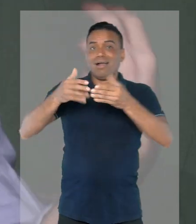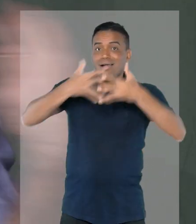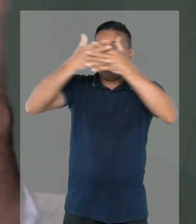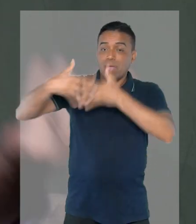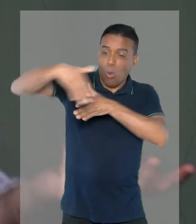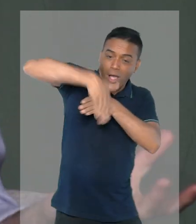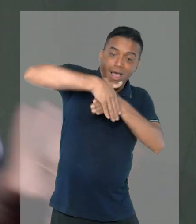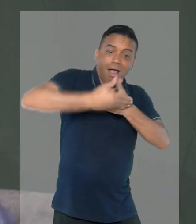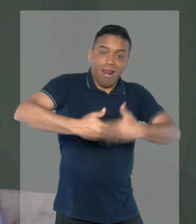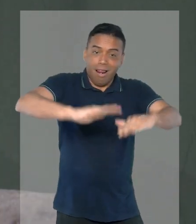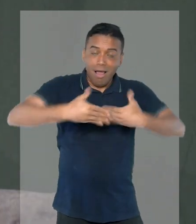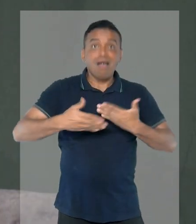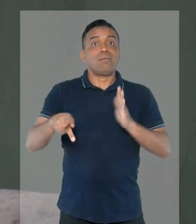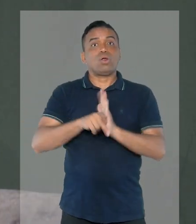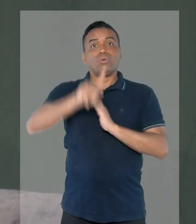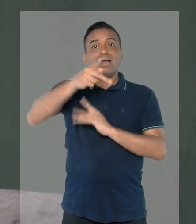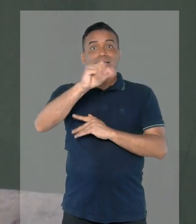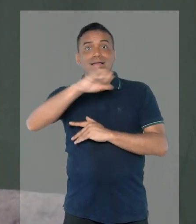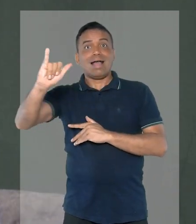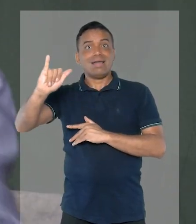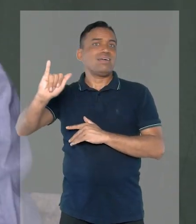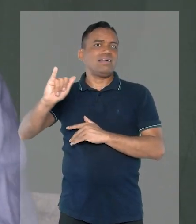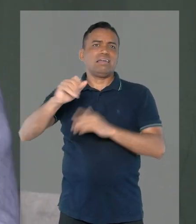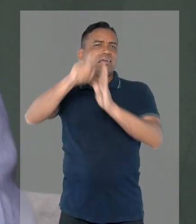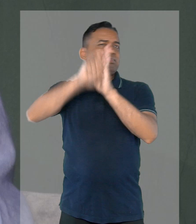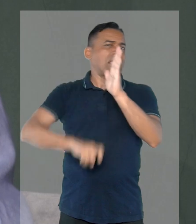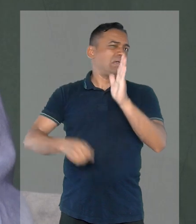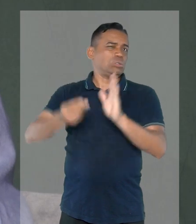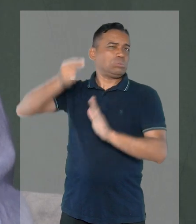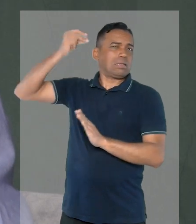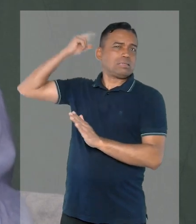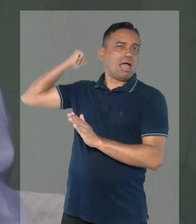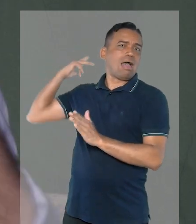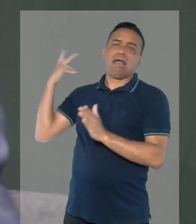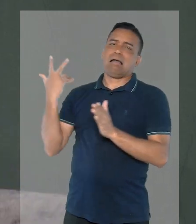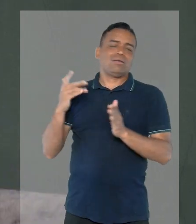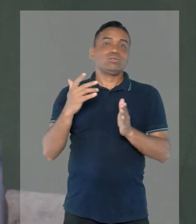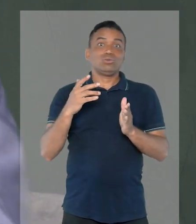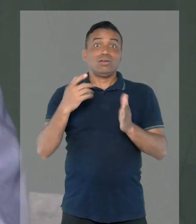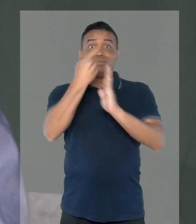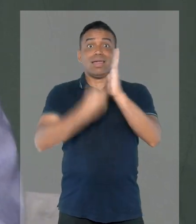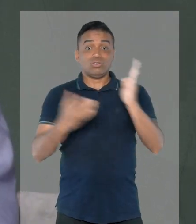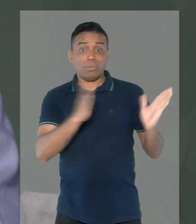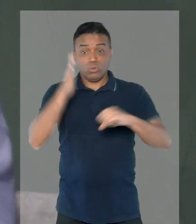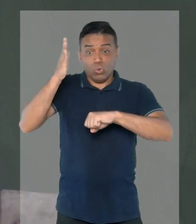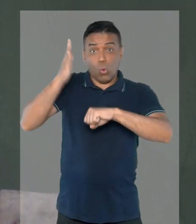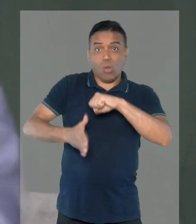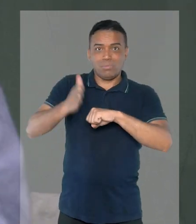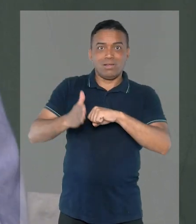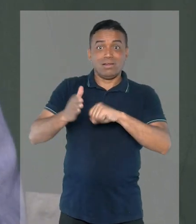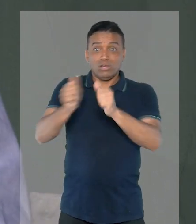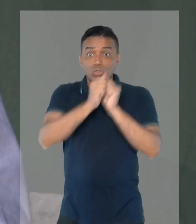haikai, um texto medieval e ao mesmo tempo uma coisa ultra contemporânea, né? Então ele conseguiu juntar tudo isso de um jeito que